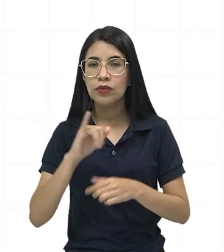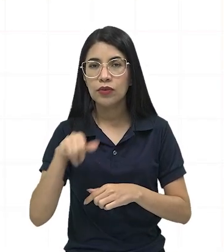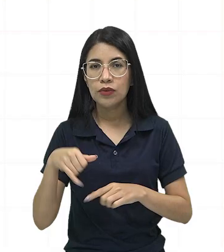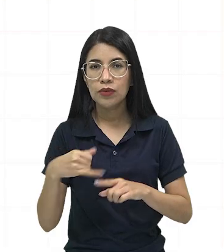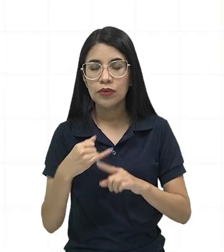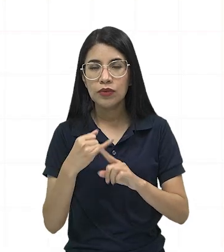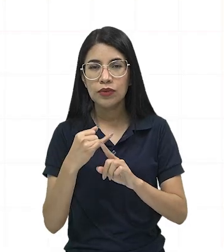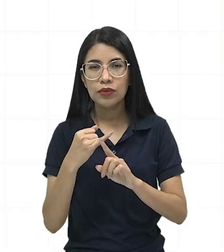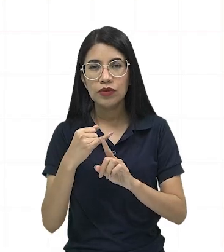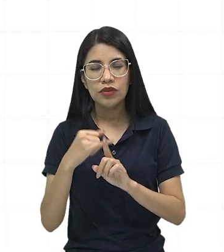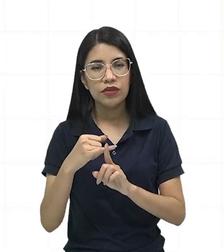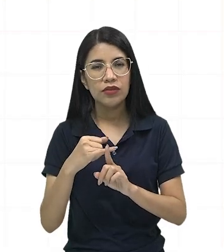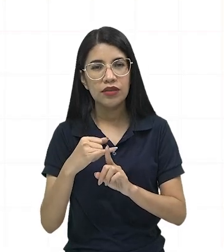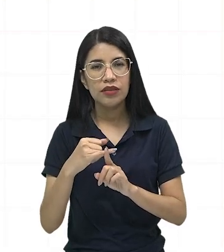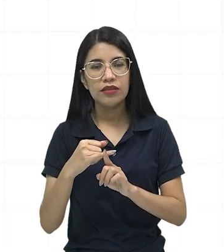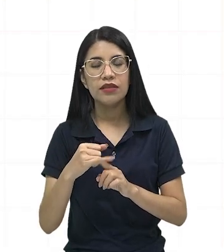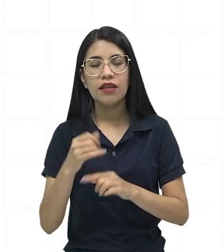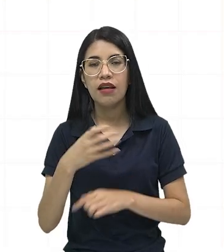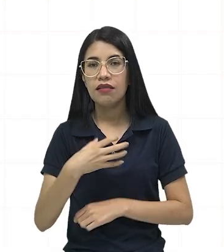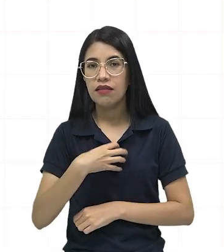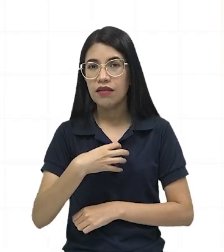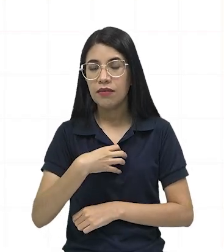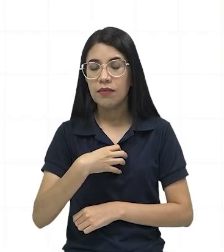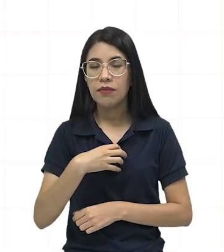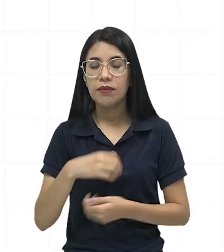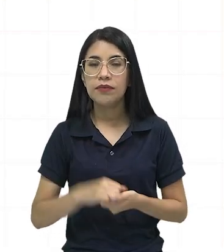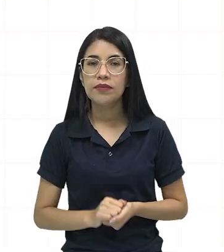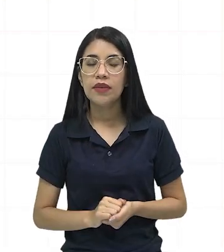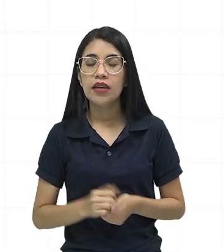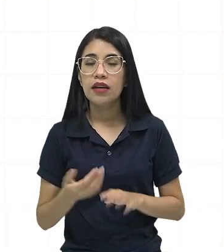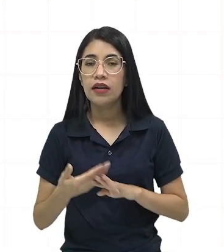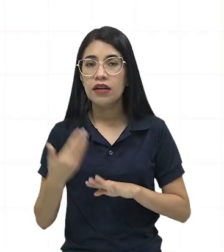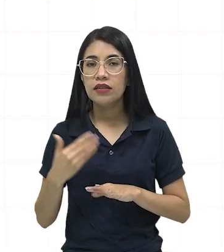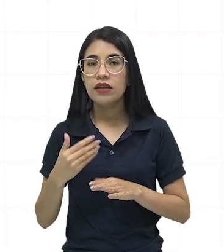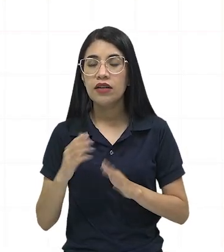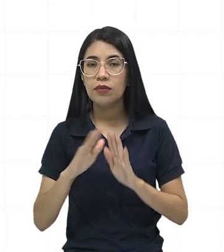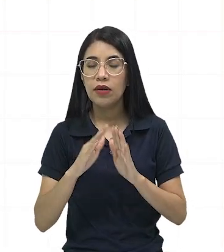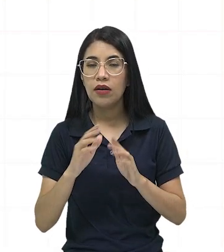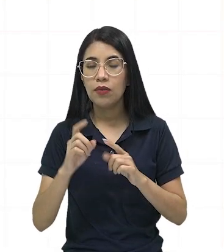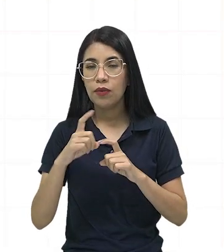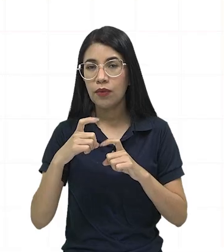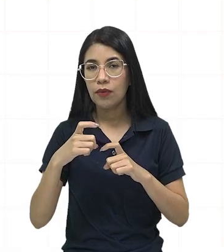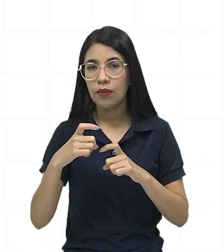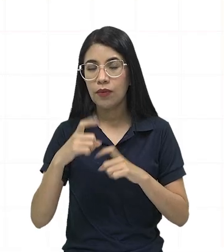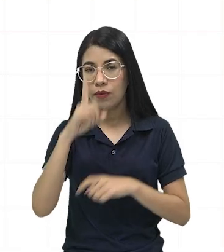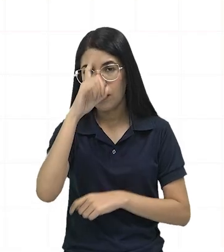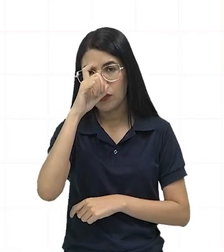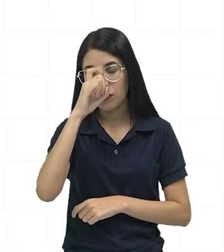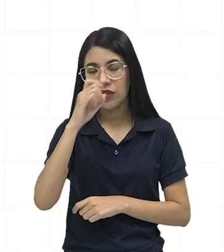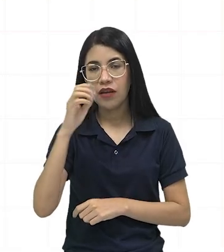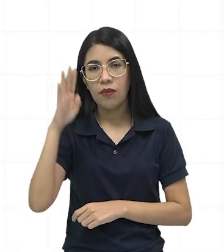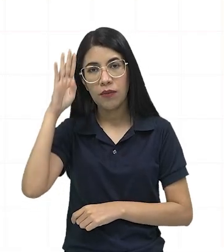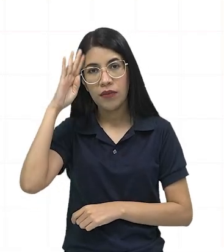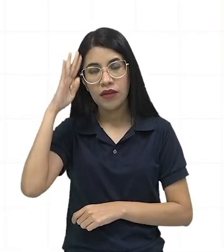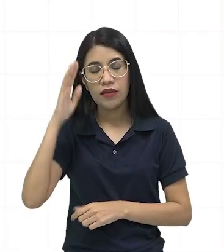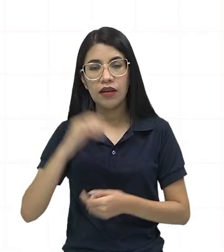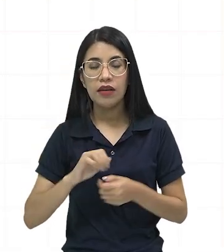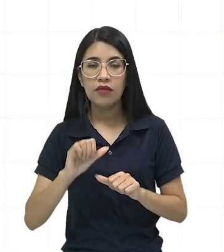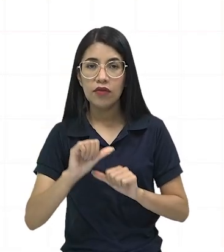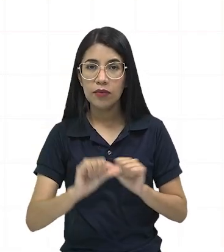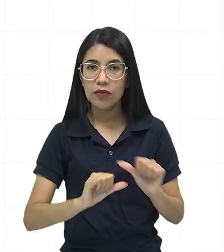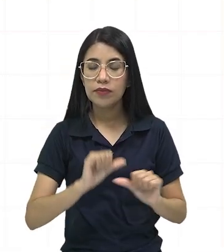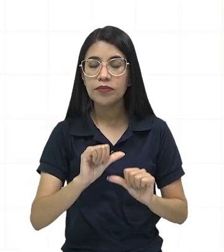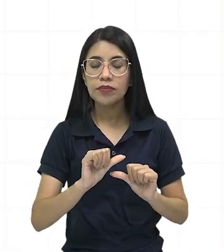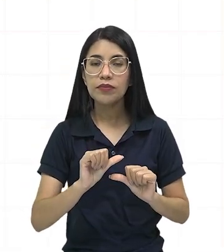primeira escola cirúrgica da Bahia, que antes era um hospital militar e que se torna essa escola, né, escola no sentido